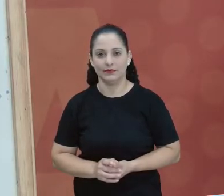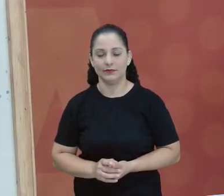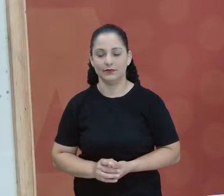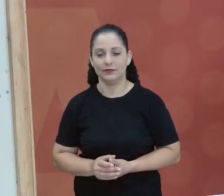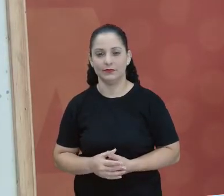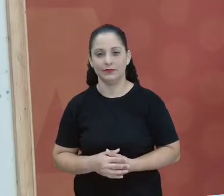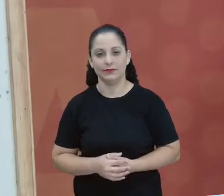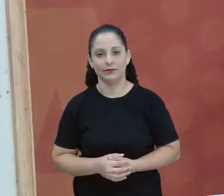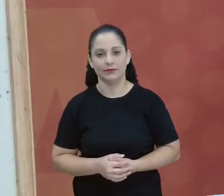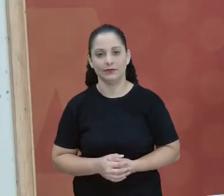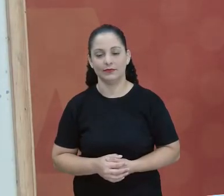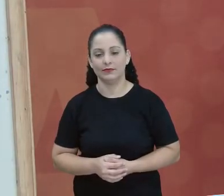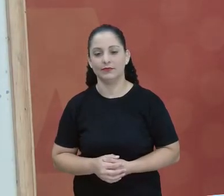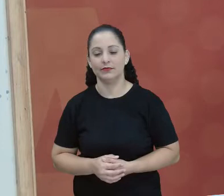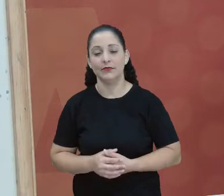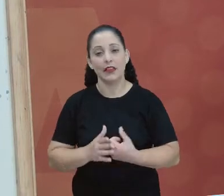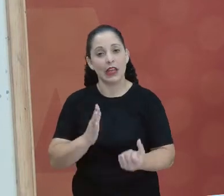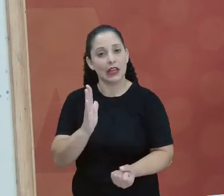De